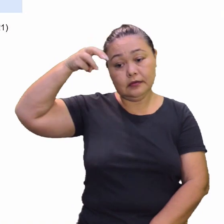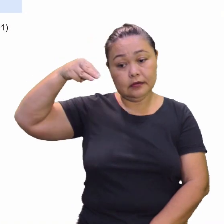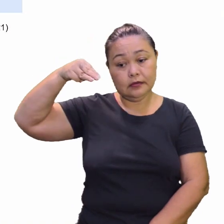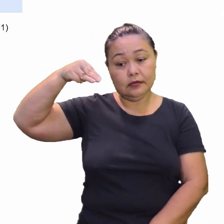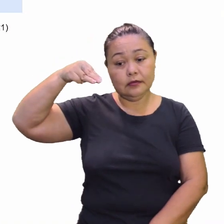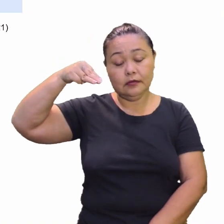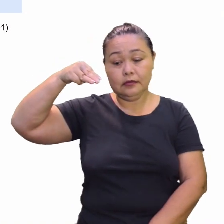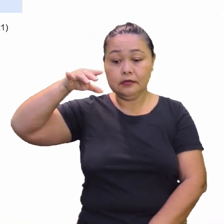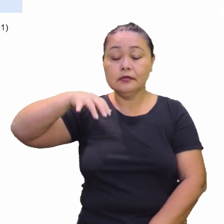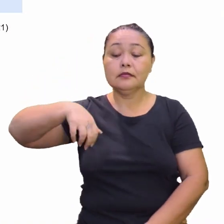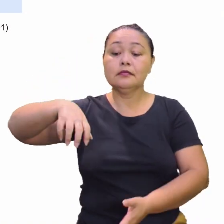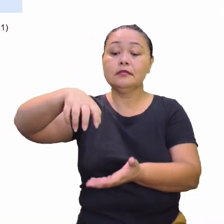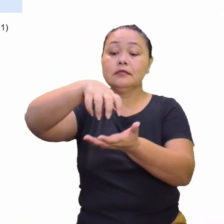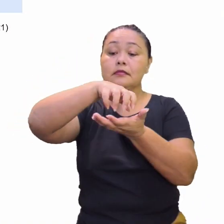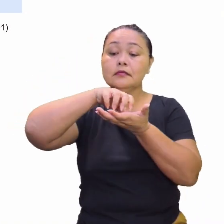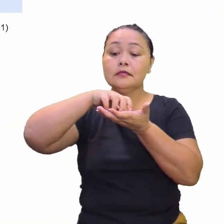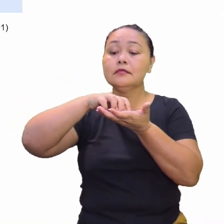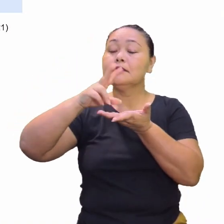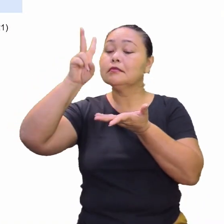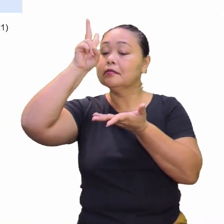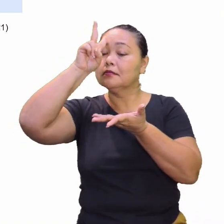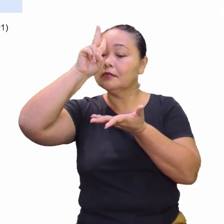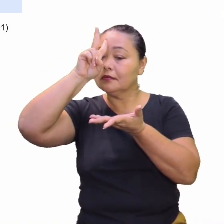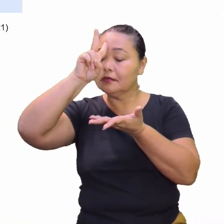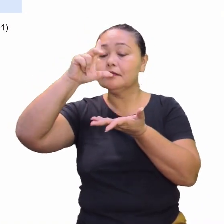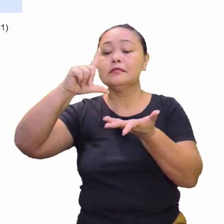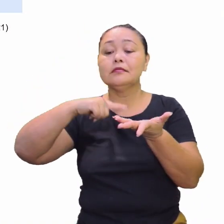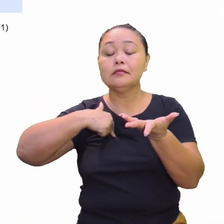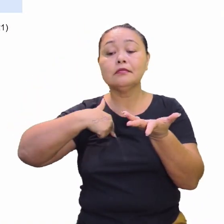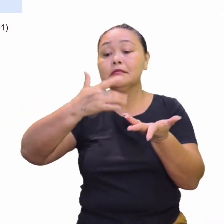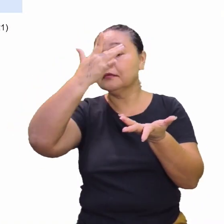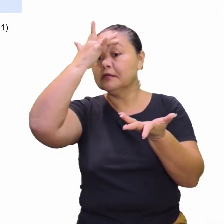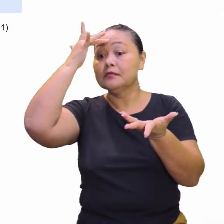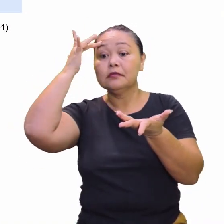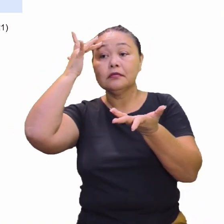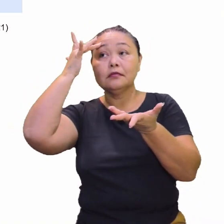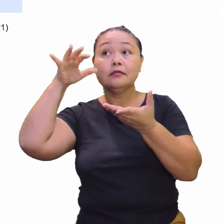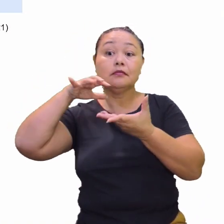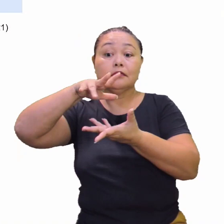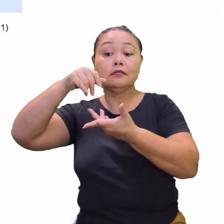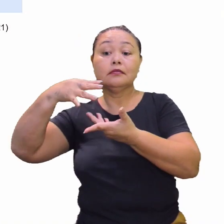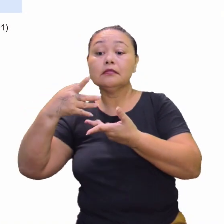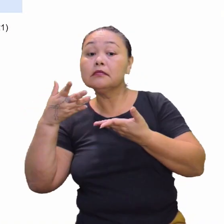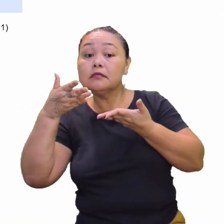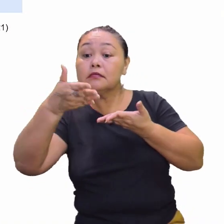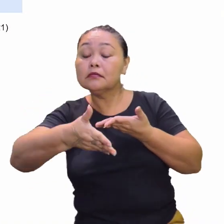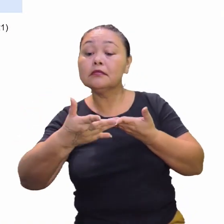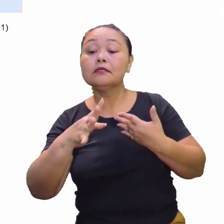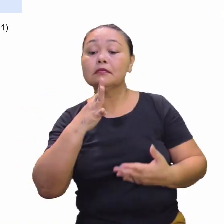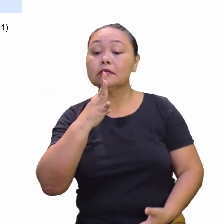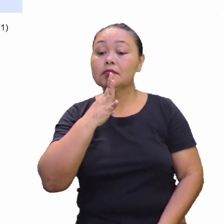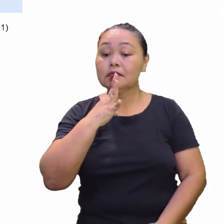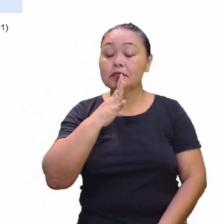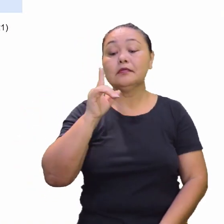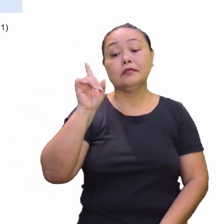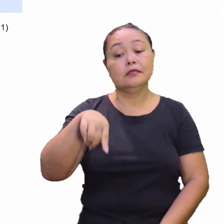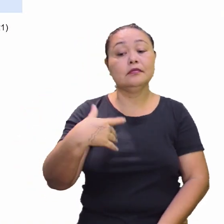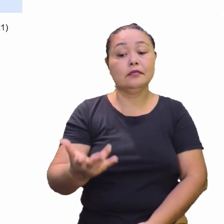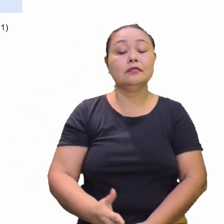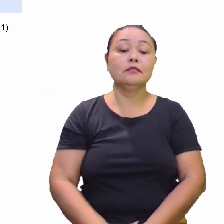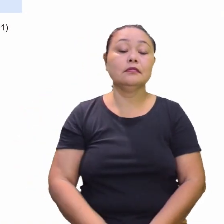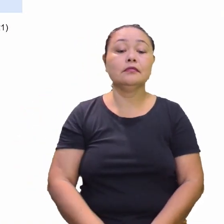Manaus, ali aquele centro histórico muito bem, bonito, que pessoas do mundo inteiro vêm conhecer, Rogério. É